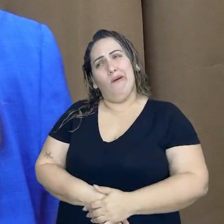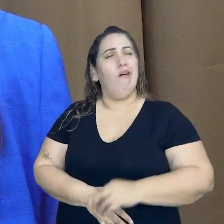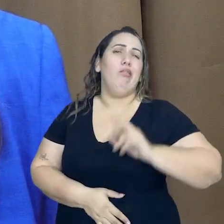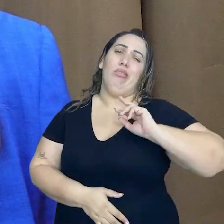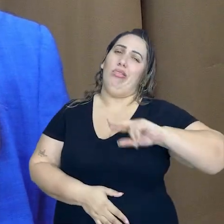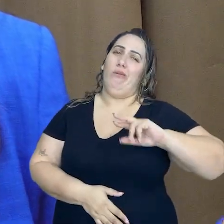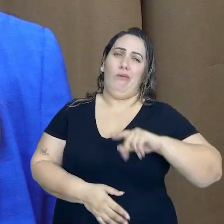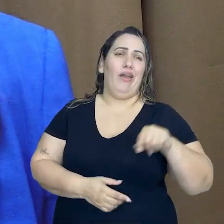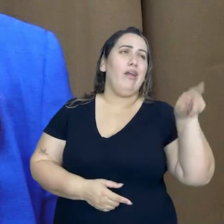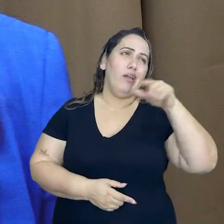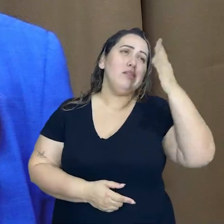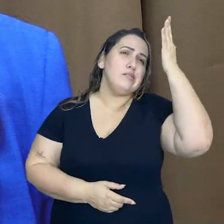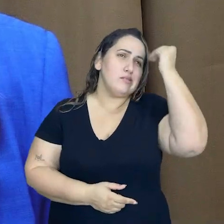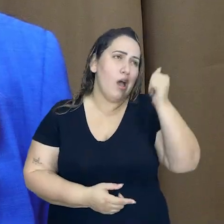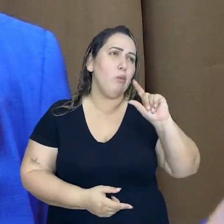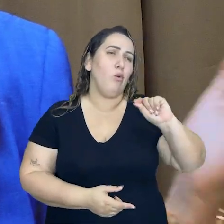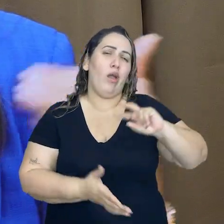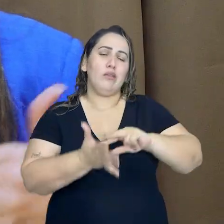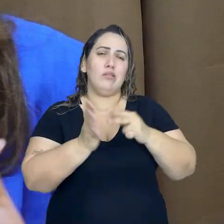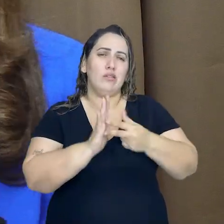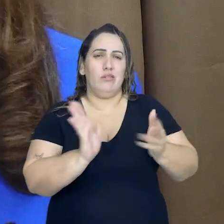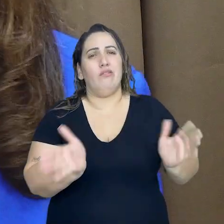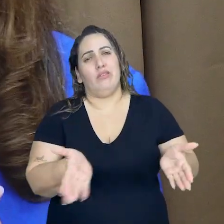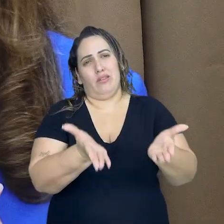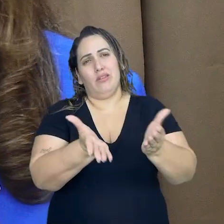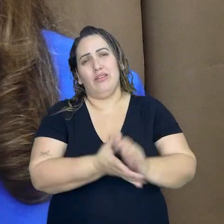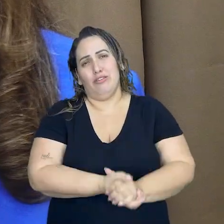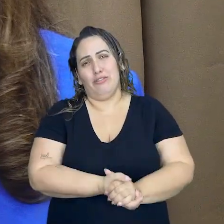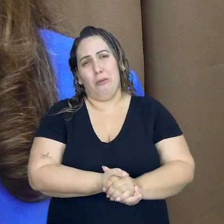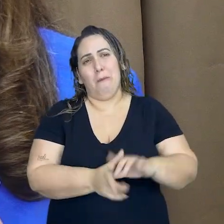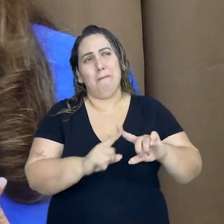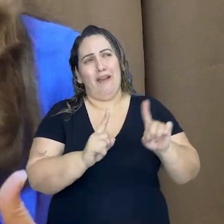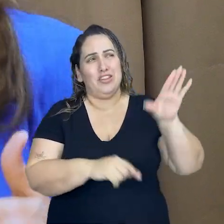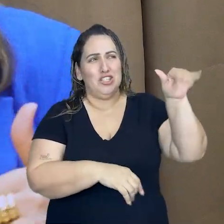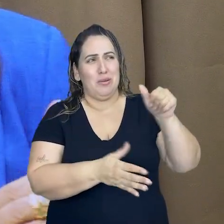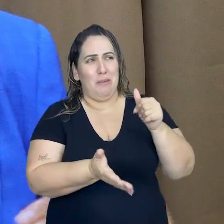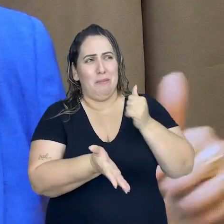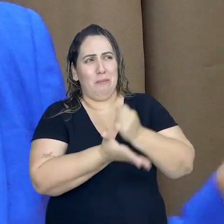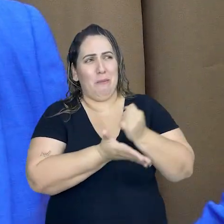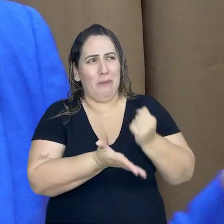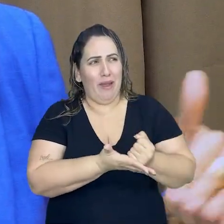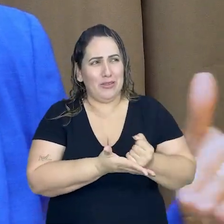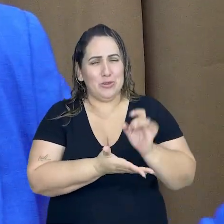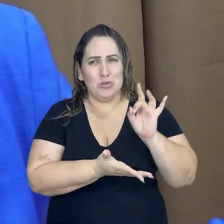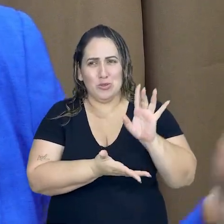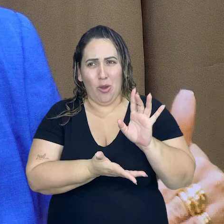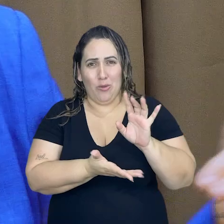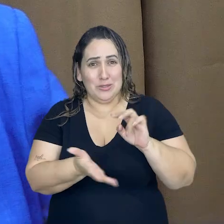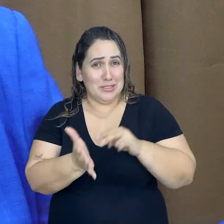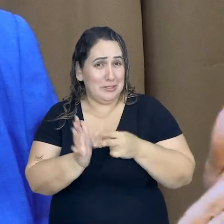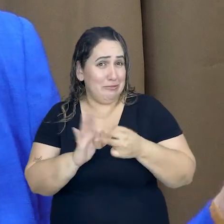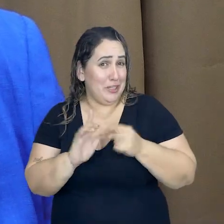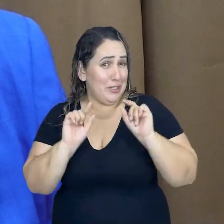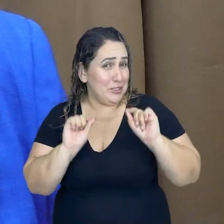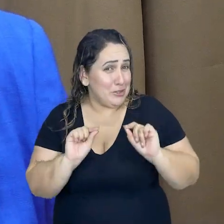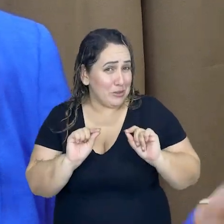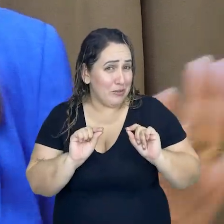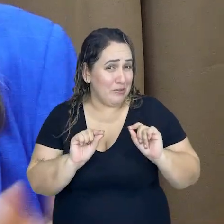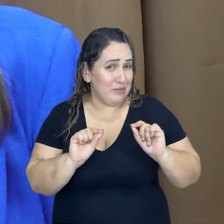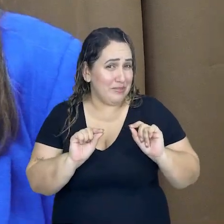chama de, assim, nem sempre, eu chamo de quase nunca. Quase nunca. E a gente está aqui fazendo a